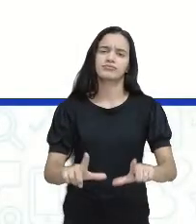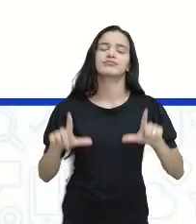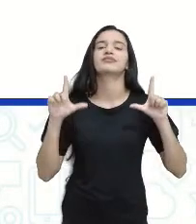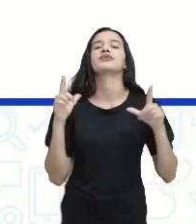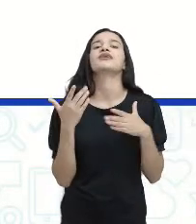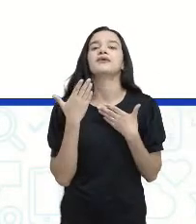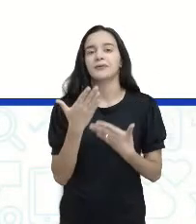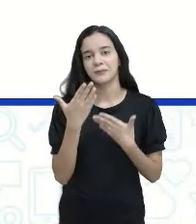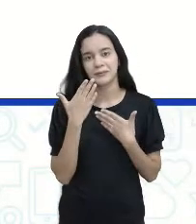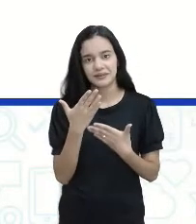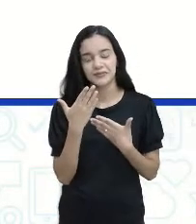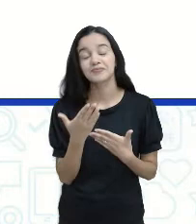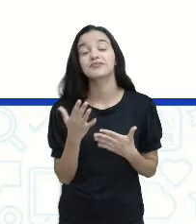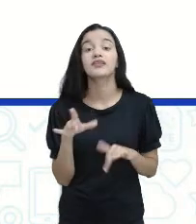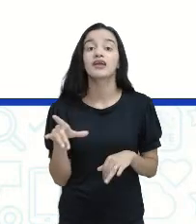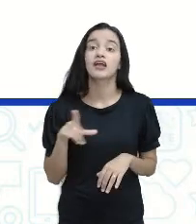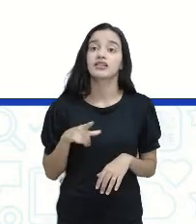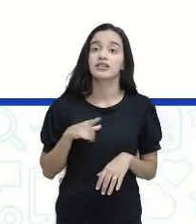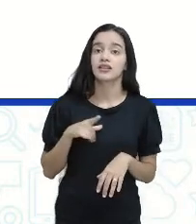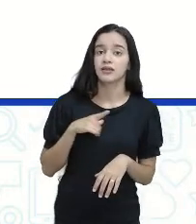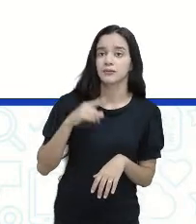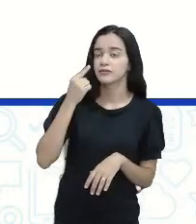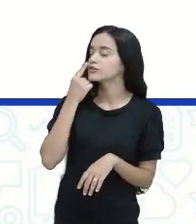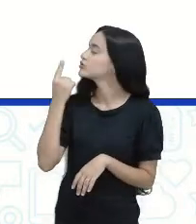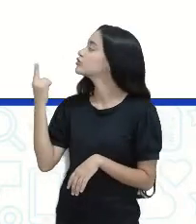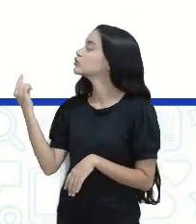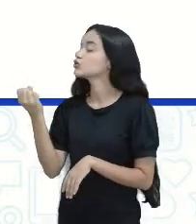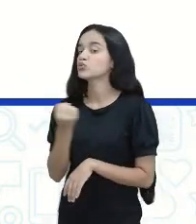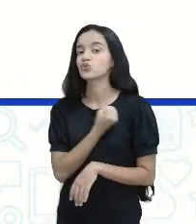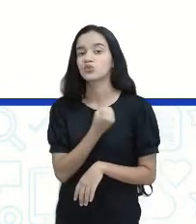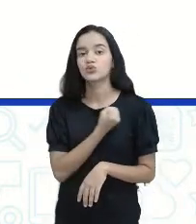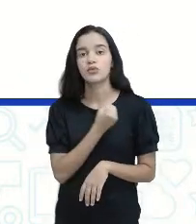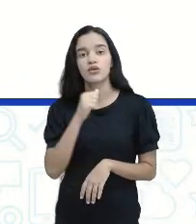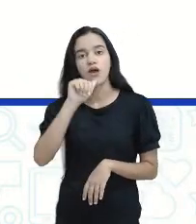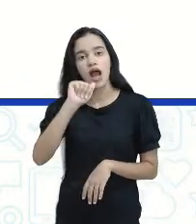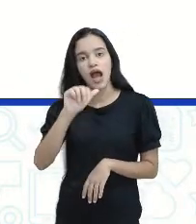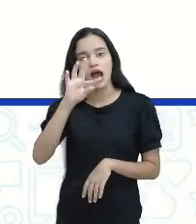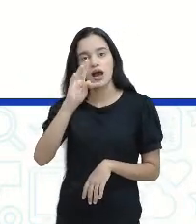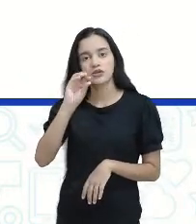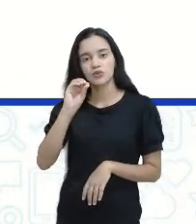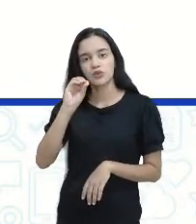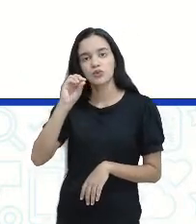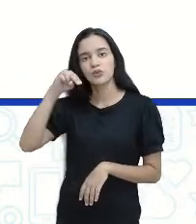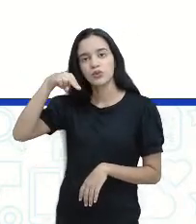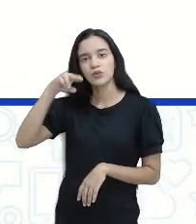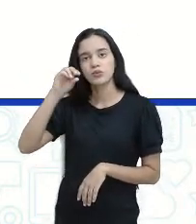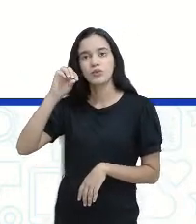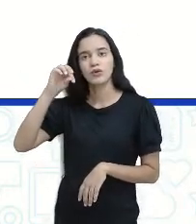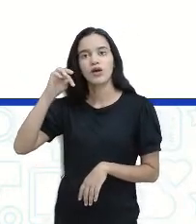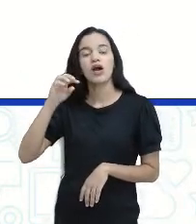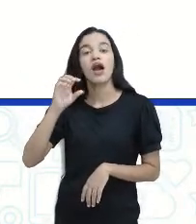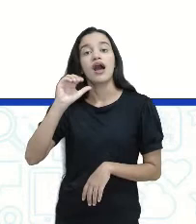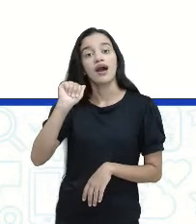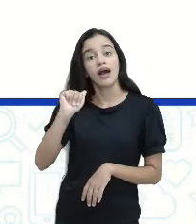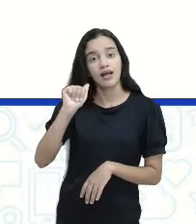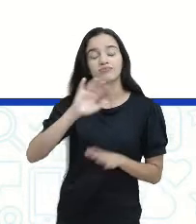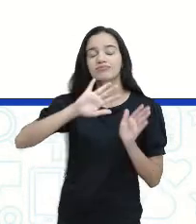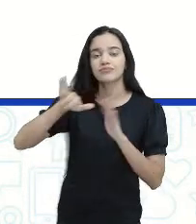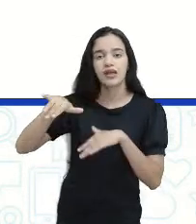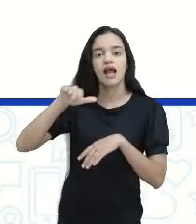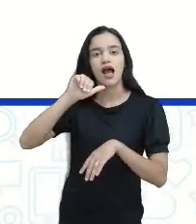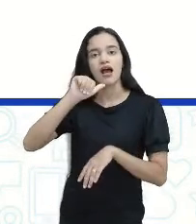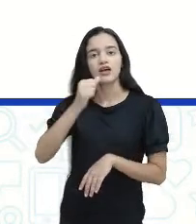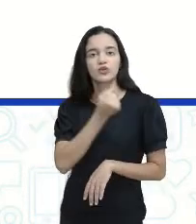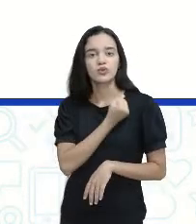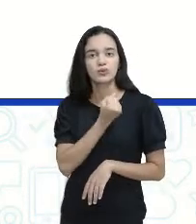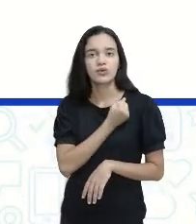obrigada. Temos a representação aí do número atômico e do número de massa, né? Então, o número de massa está representado pela letra